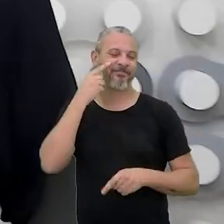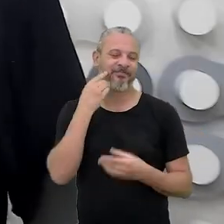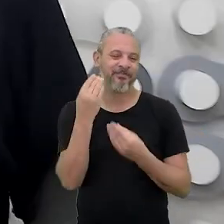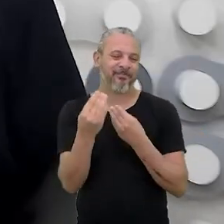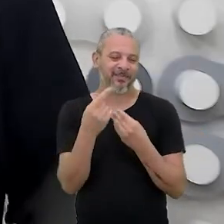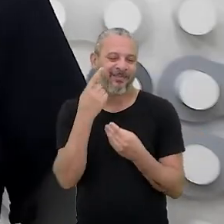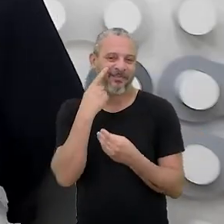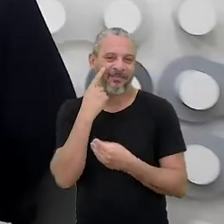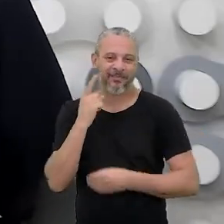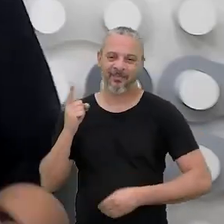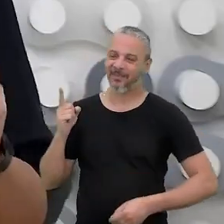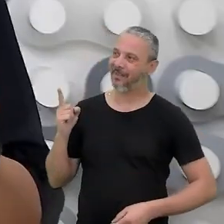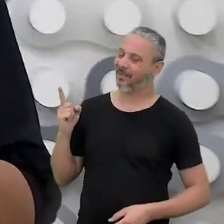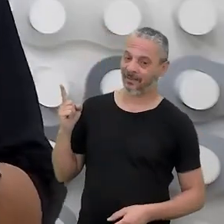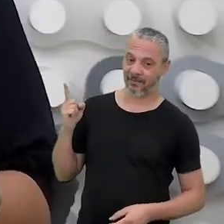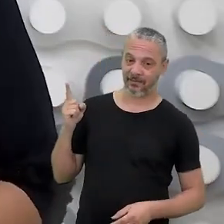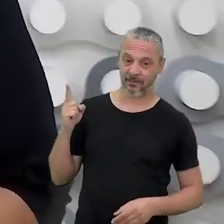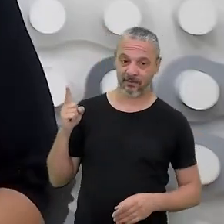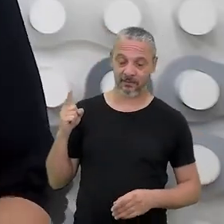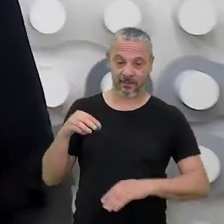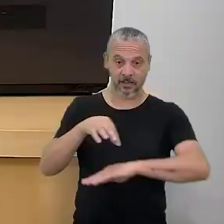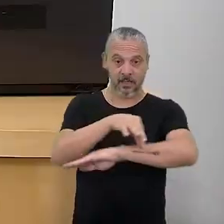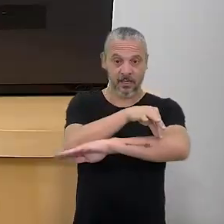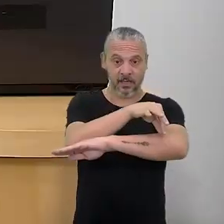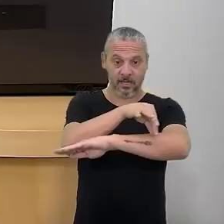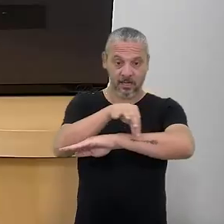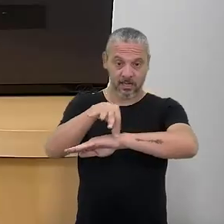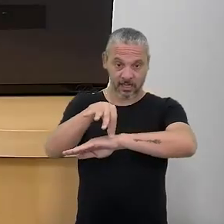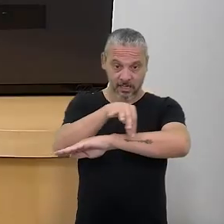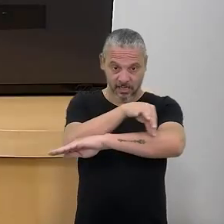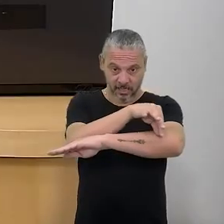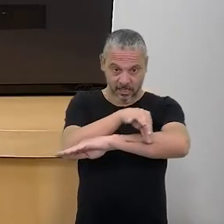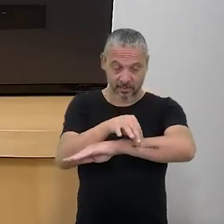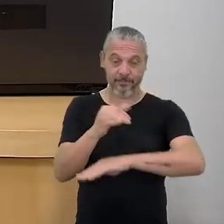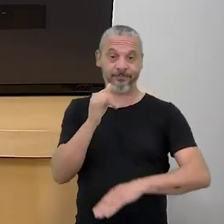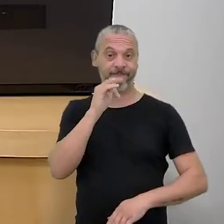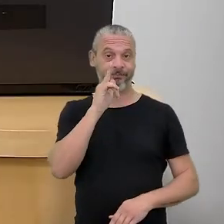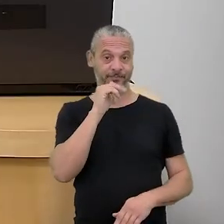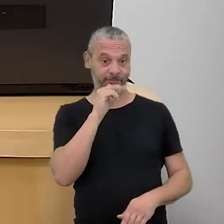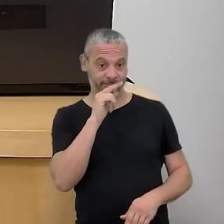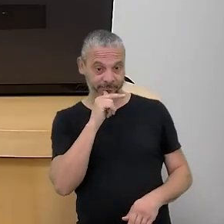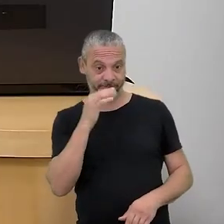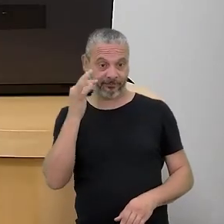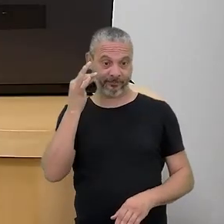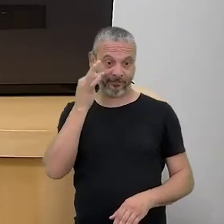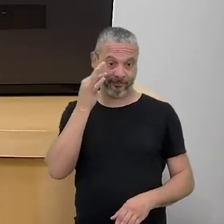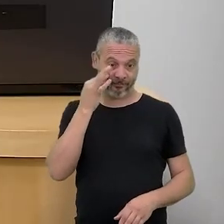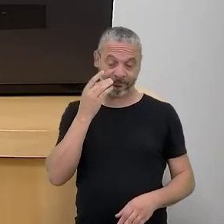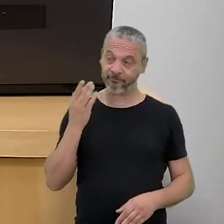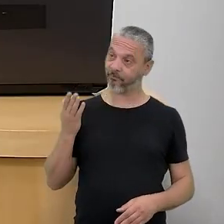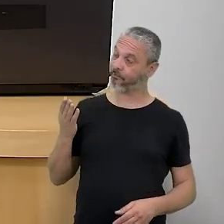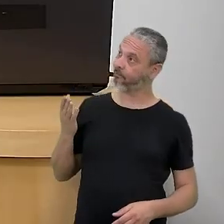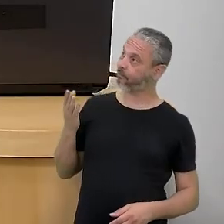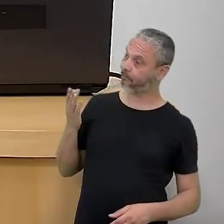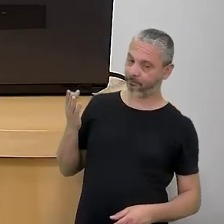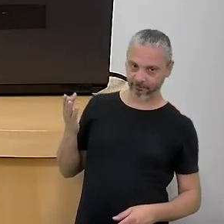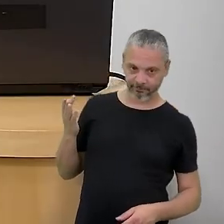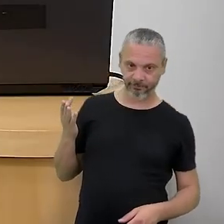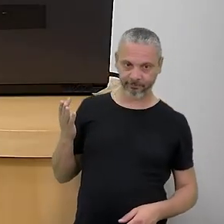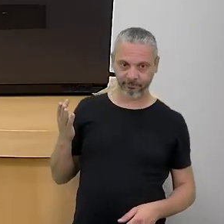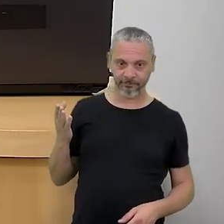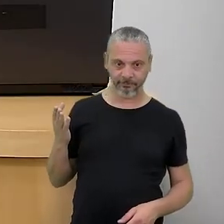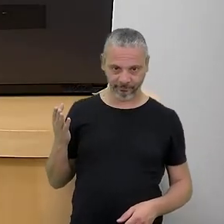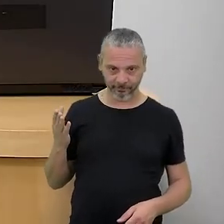Então nós vamos pegar aqui nossa régua de novo, nossa caneta de novo e nós vamos fazer algumas